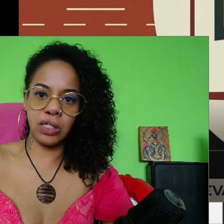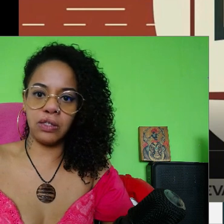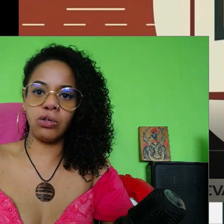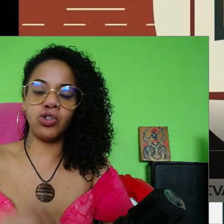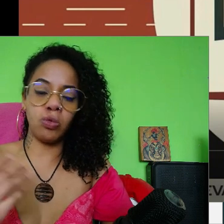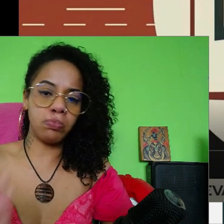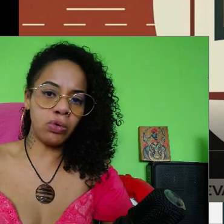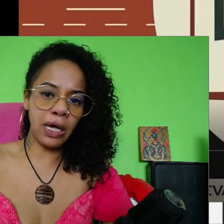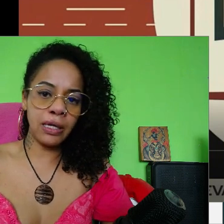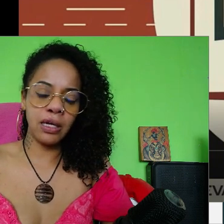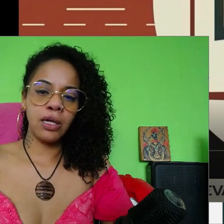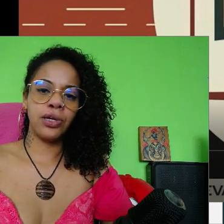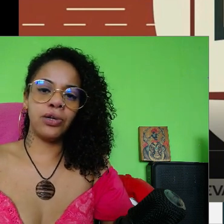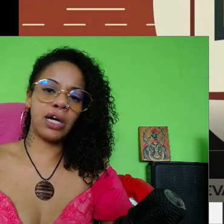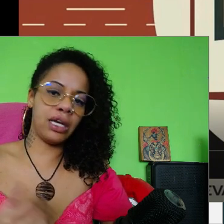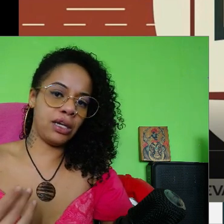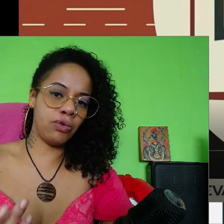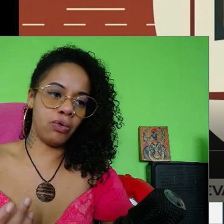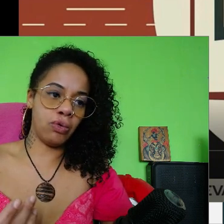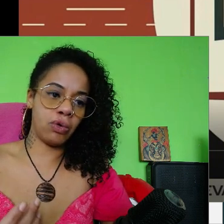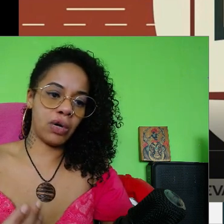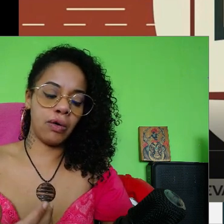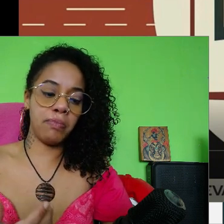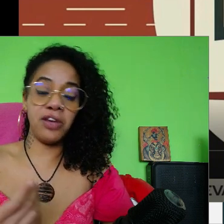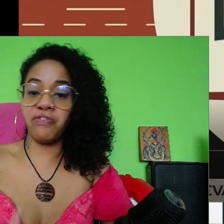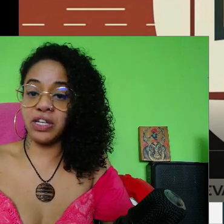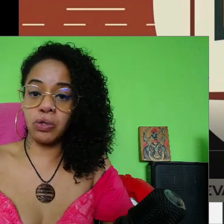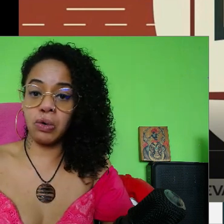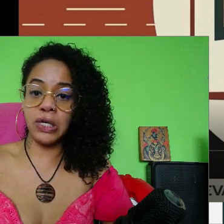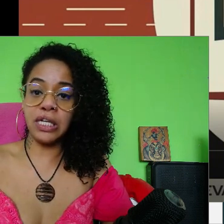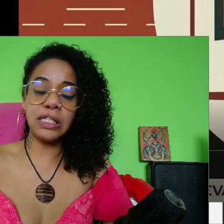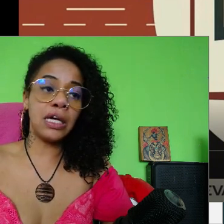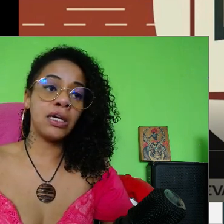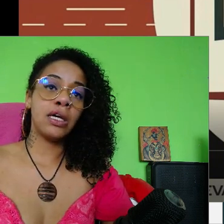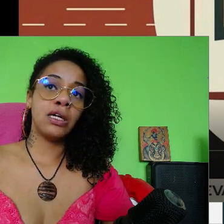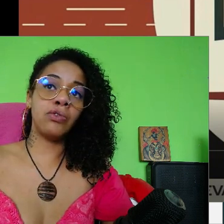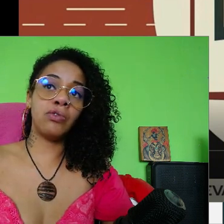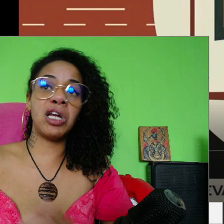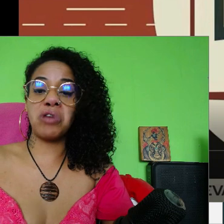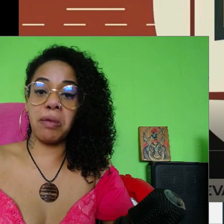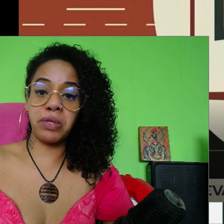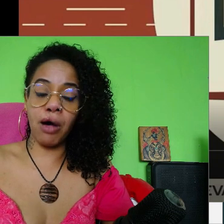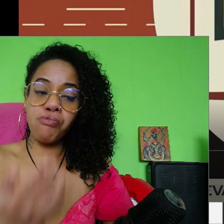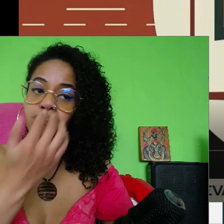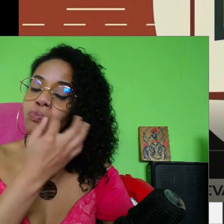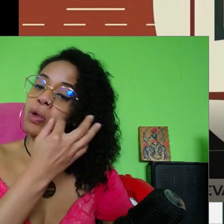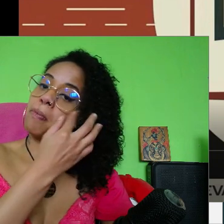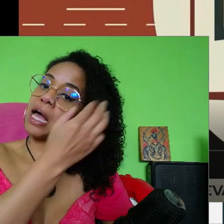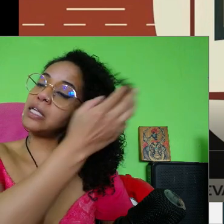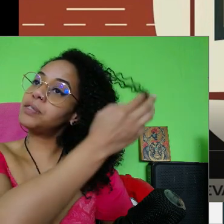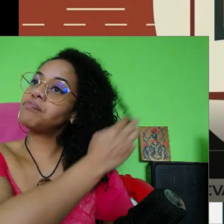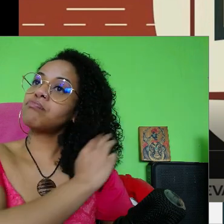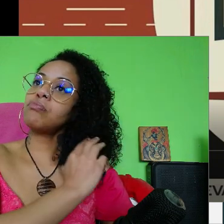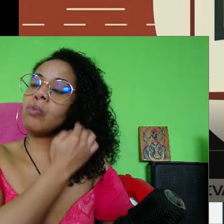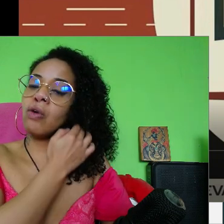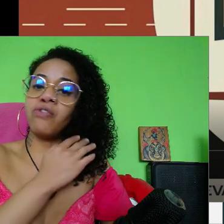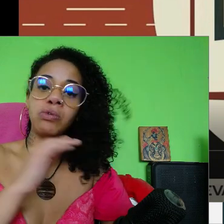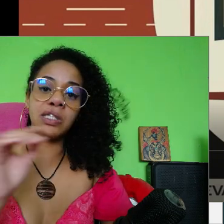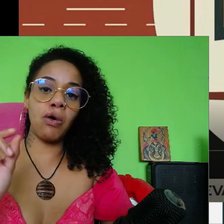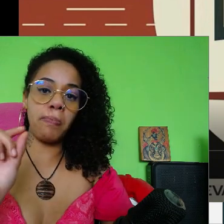deixar aqui escurecido que eu sou burra nunca li O Manifesto Comunista nunca li o capital mas